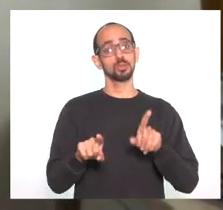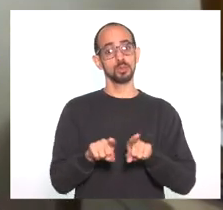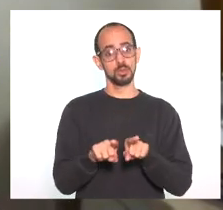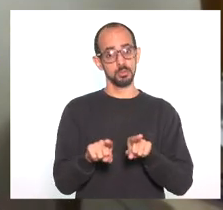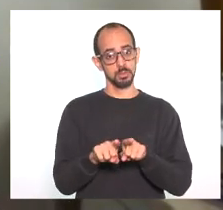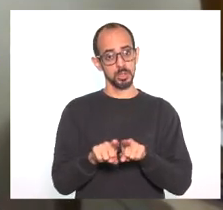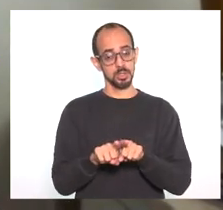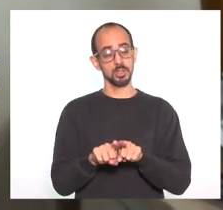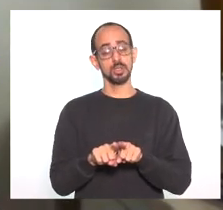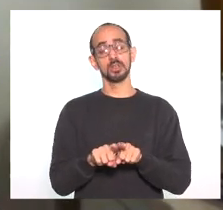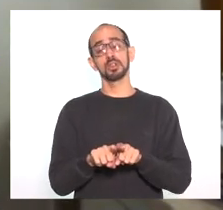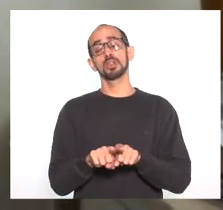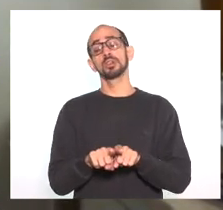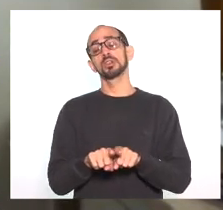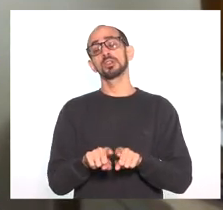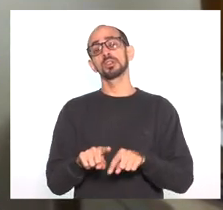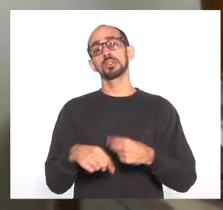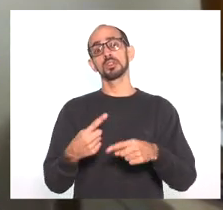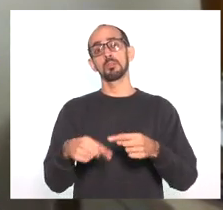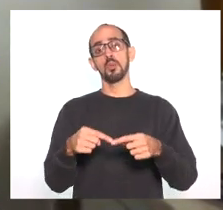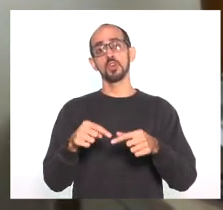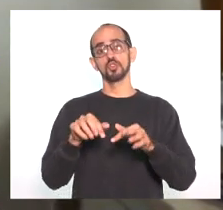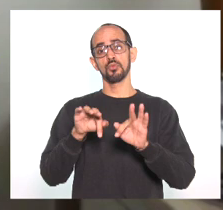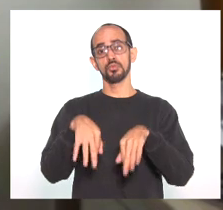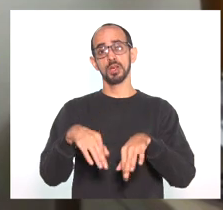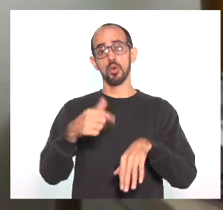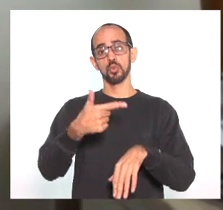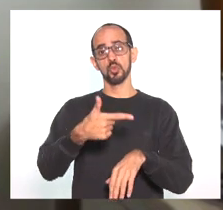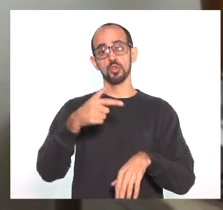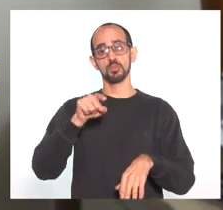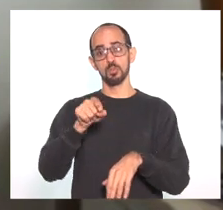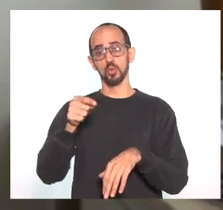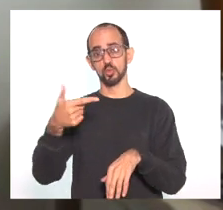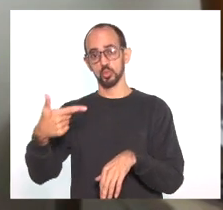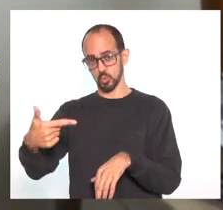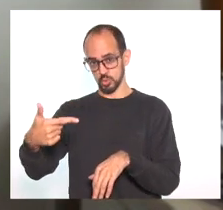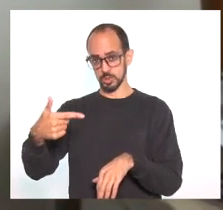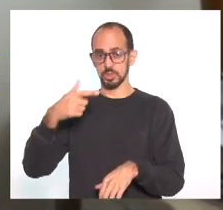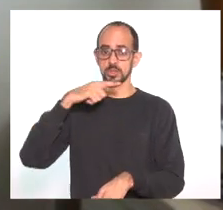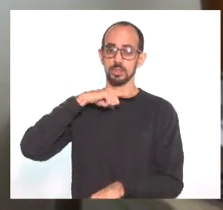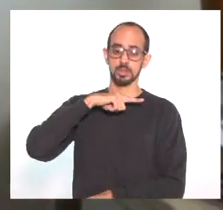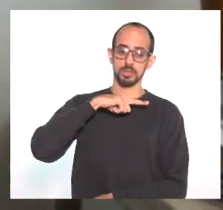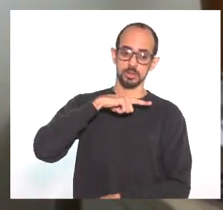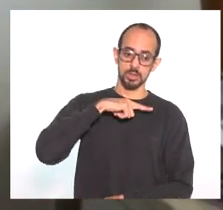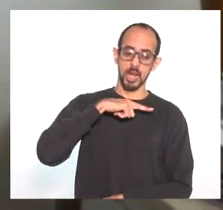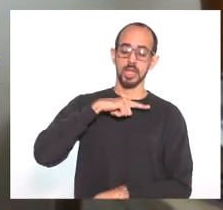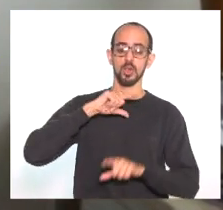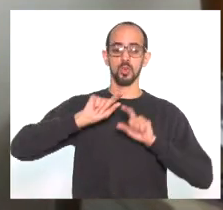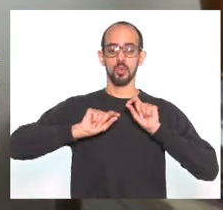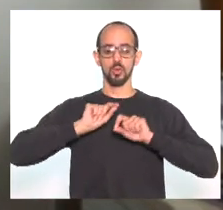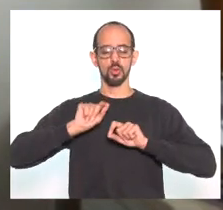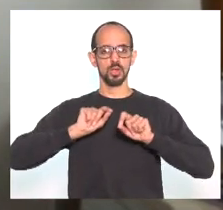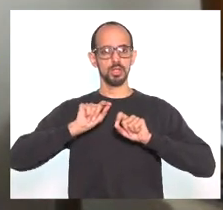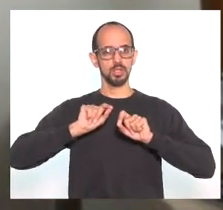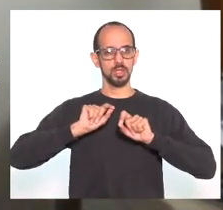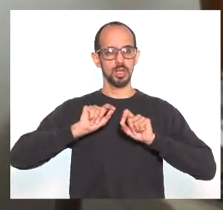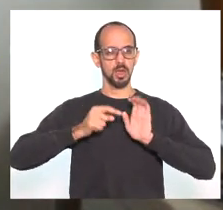E, finalmente, no ponto 2.2, nós vamos, a título